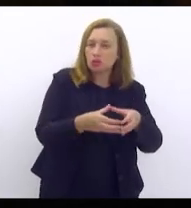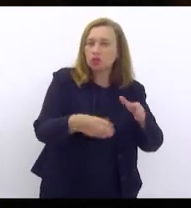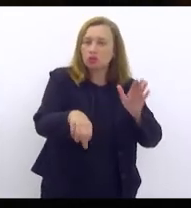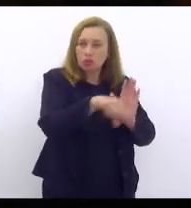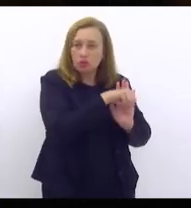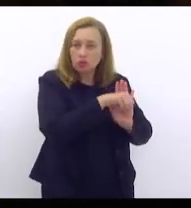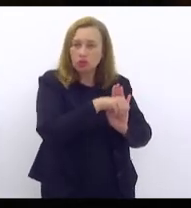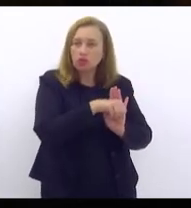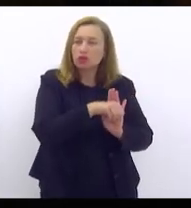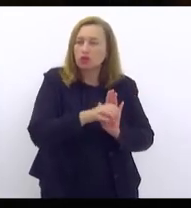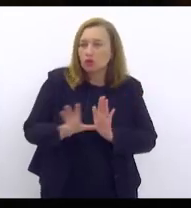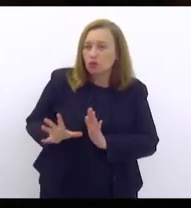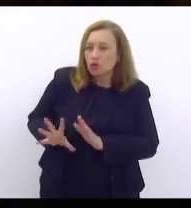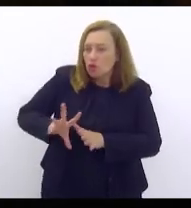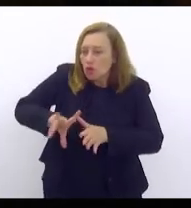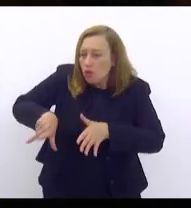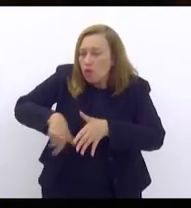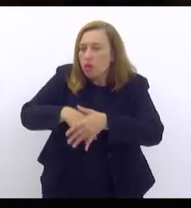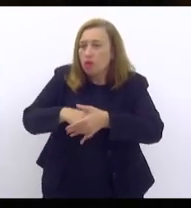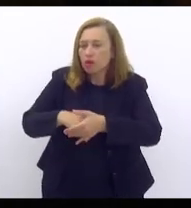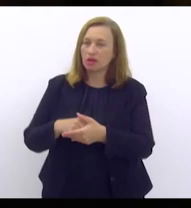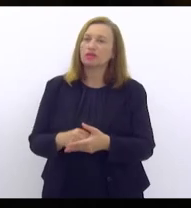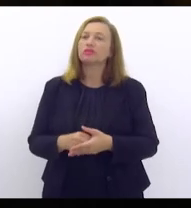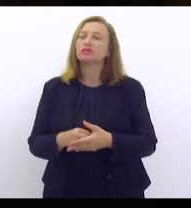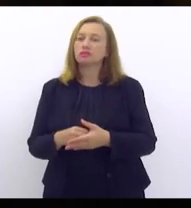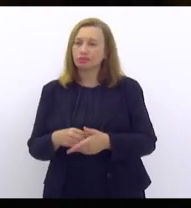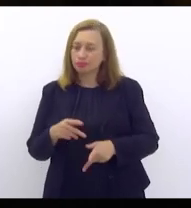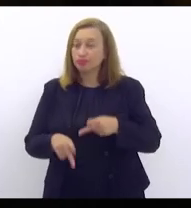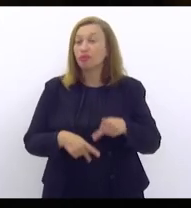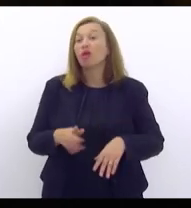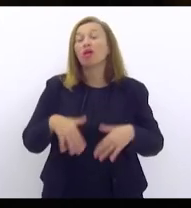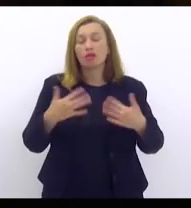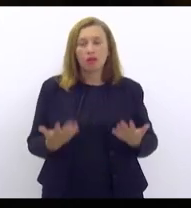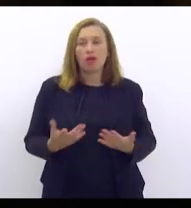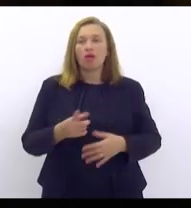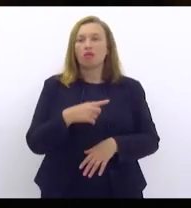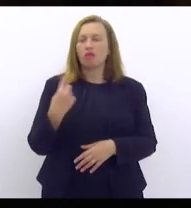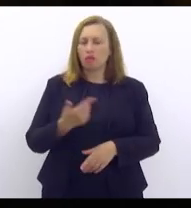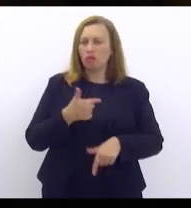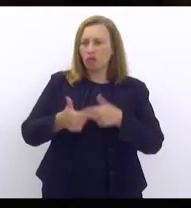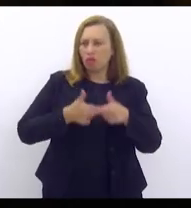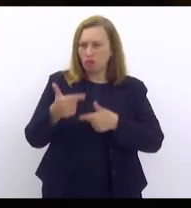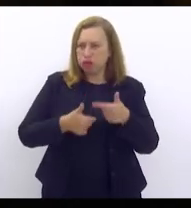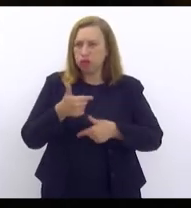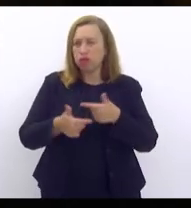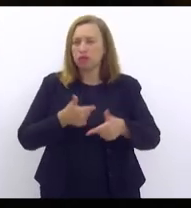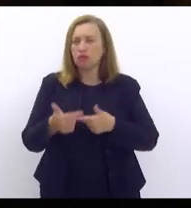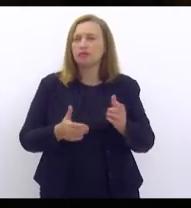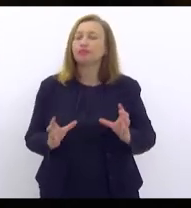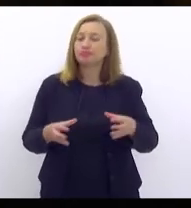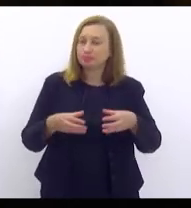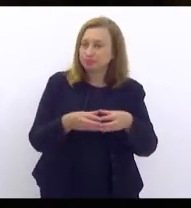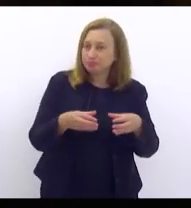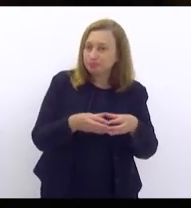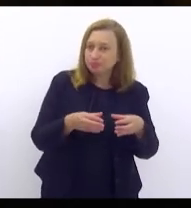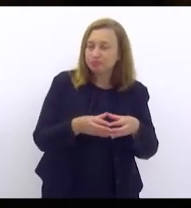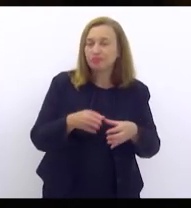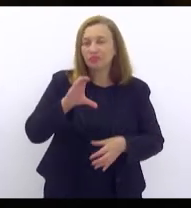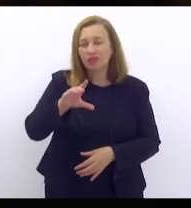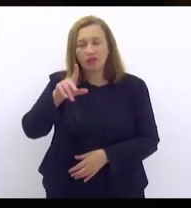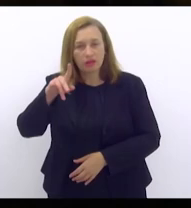a população e lesa o erário. É isso que acontece. Então, o nosso trabalho, em cima da comissão, em cima da